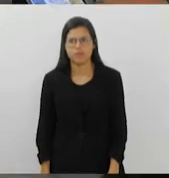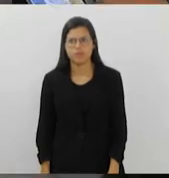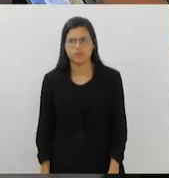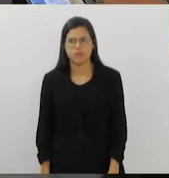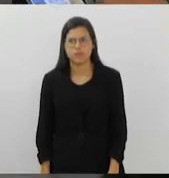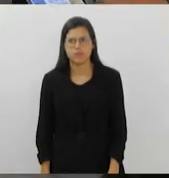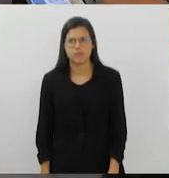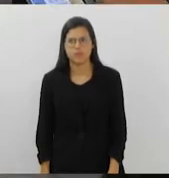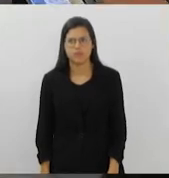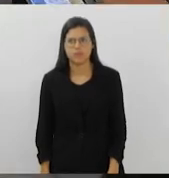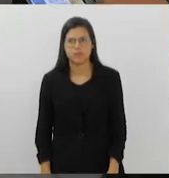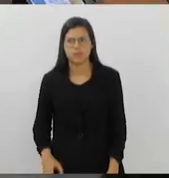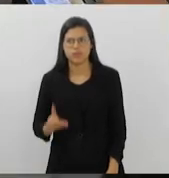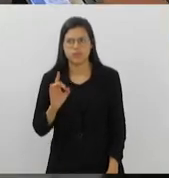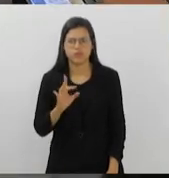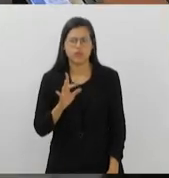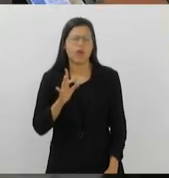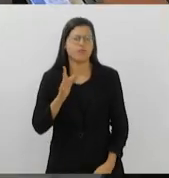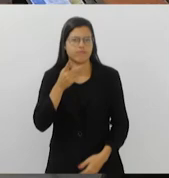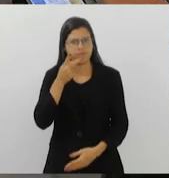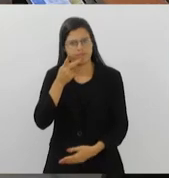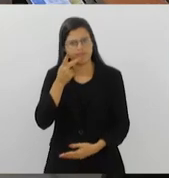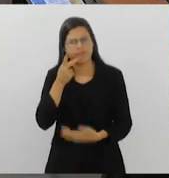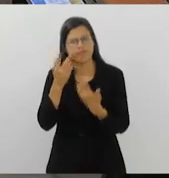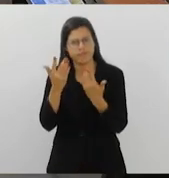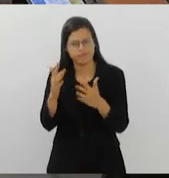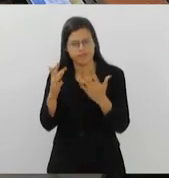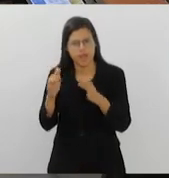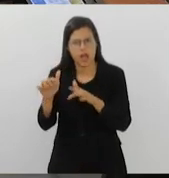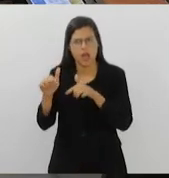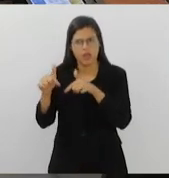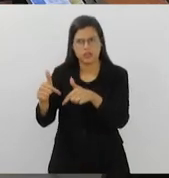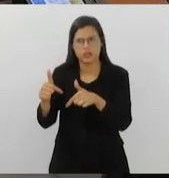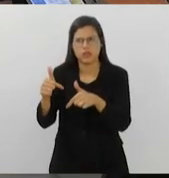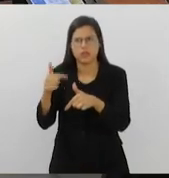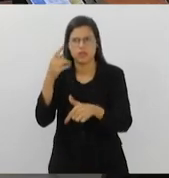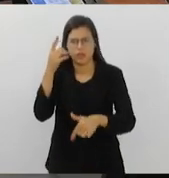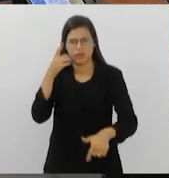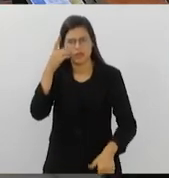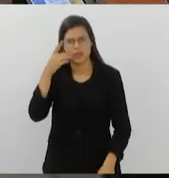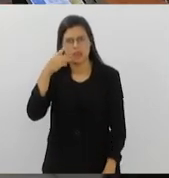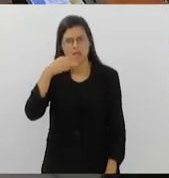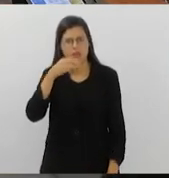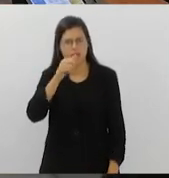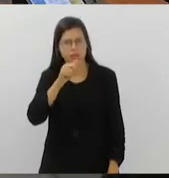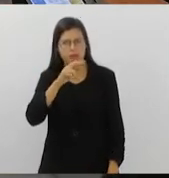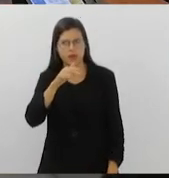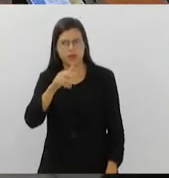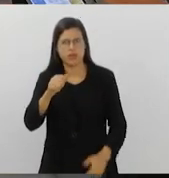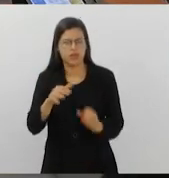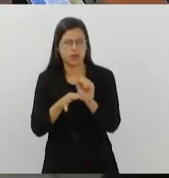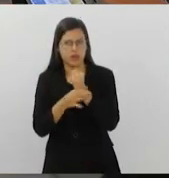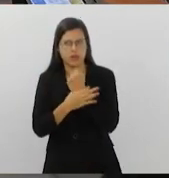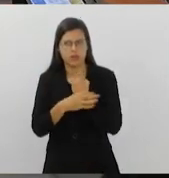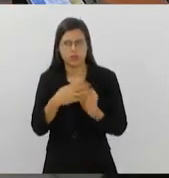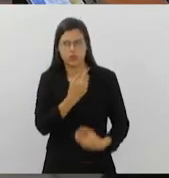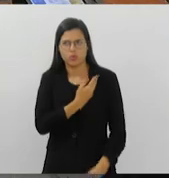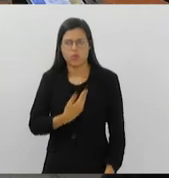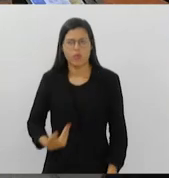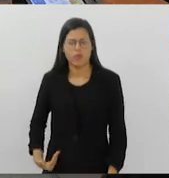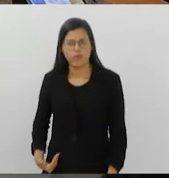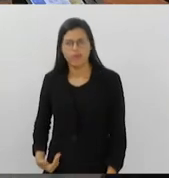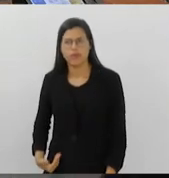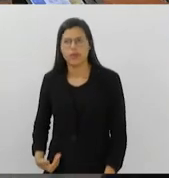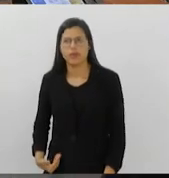para elogiar a ação da deputada Marina do MST em garantir aí que o governo envie